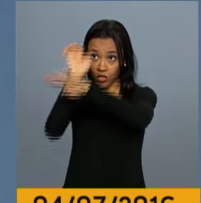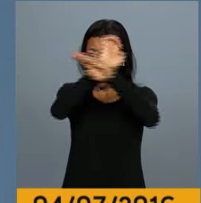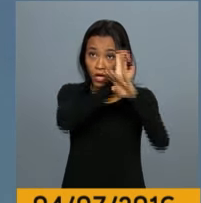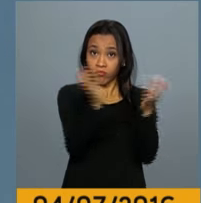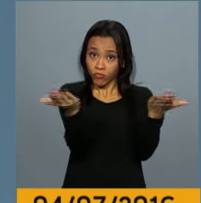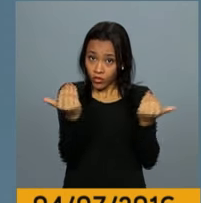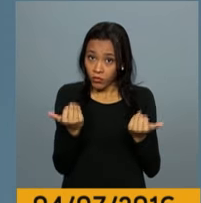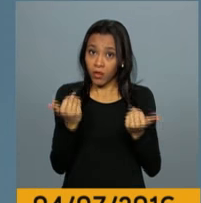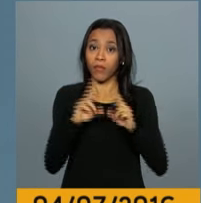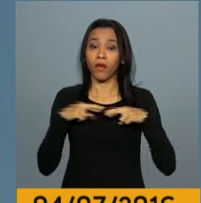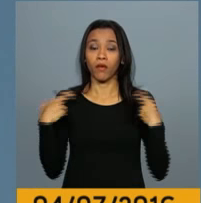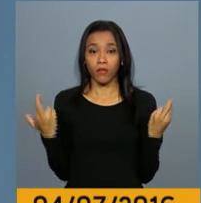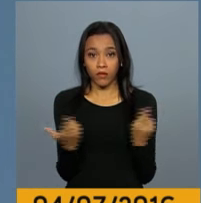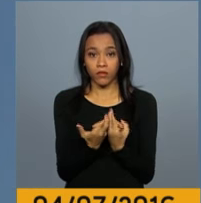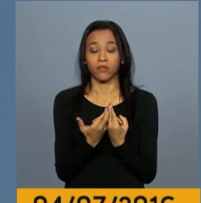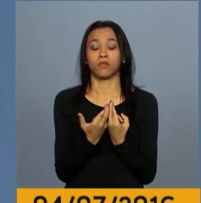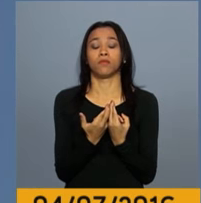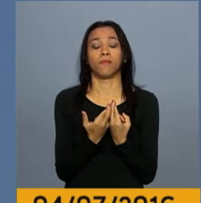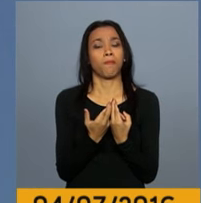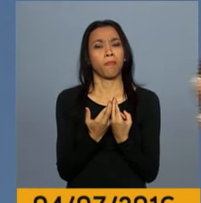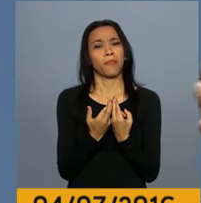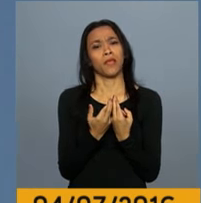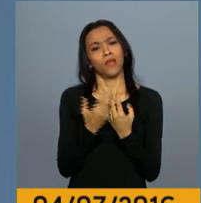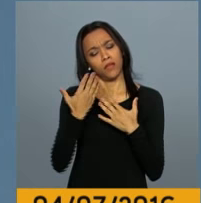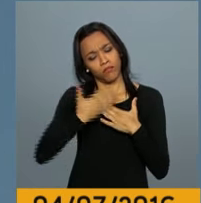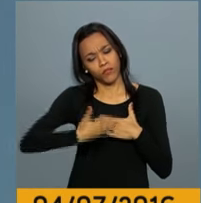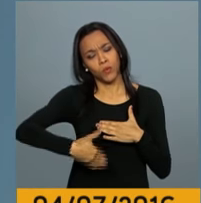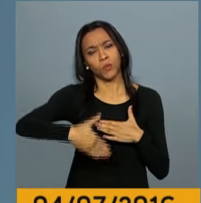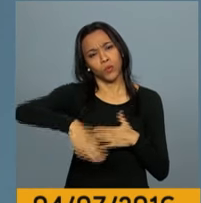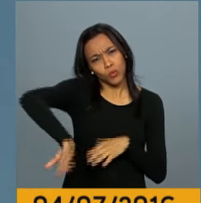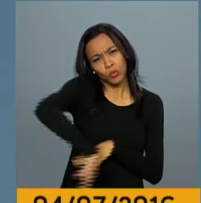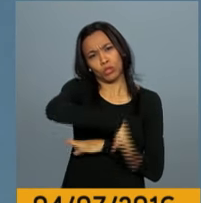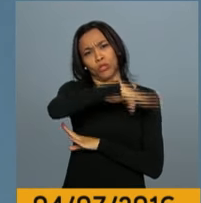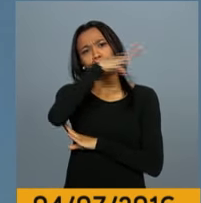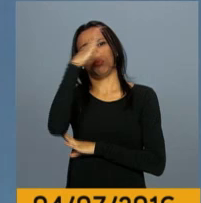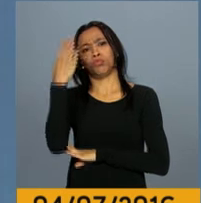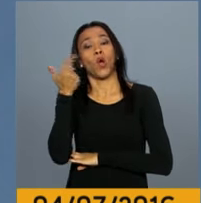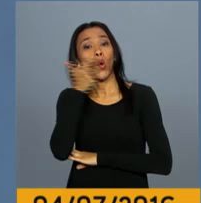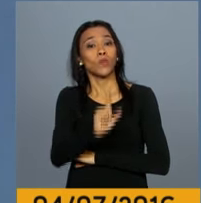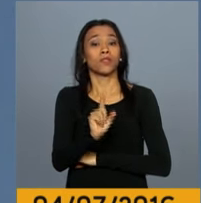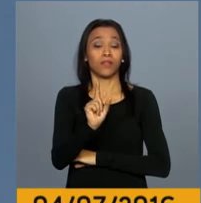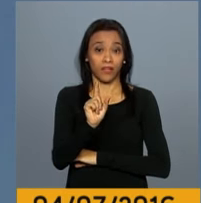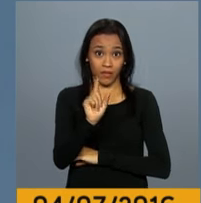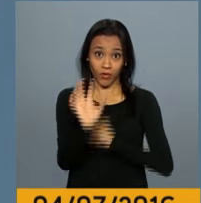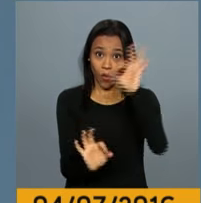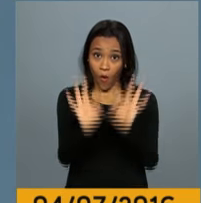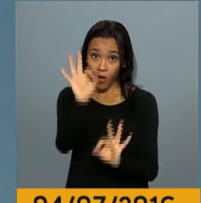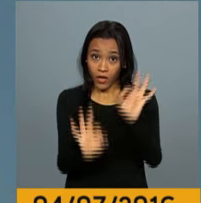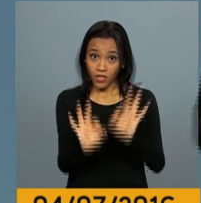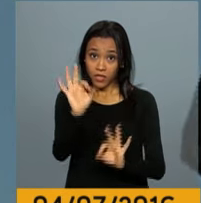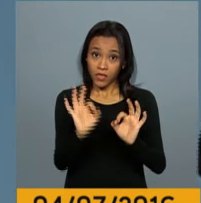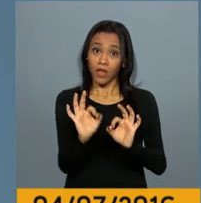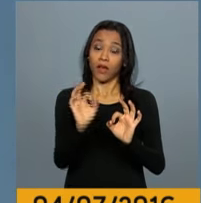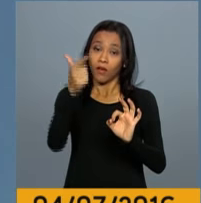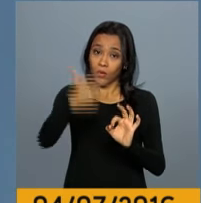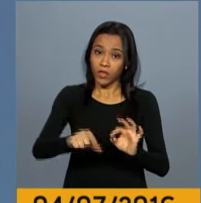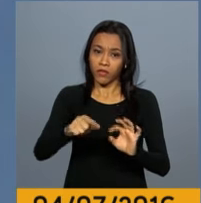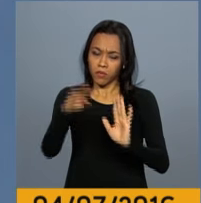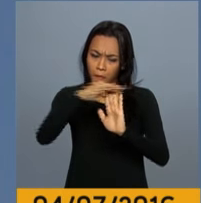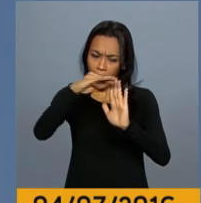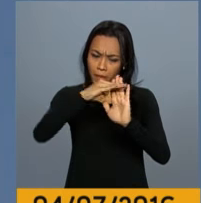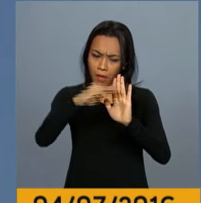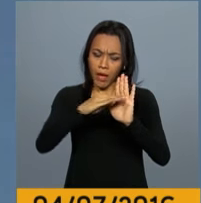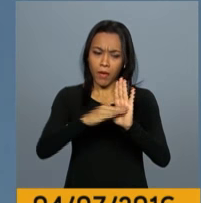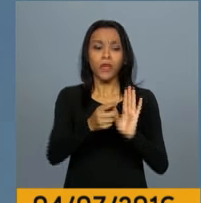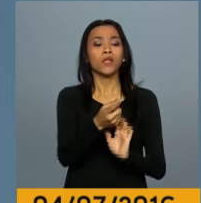que lá estiveram e, ao longo do dia, conseguimos fazer uma programação, uma reprogramação